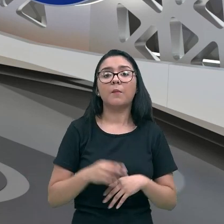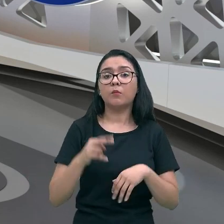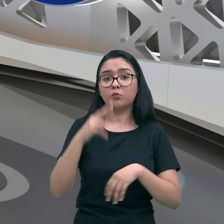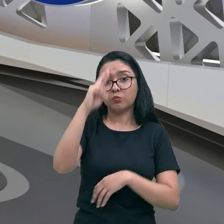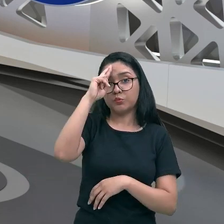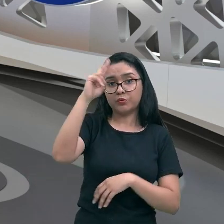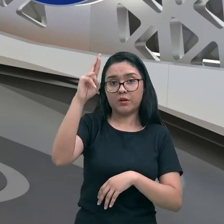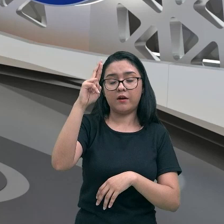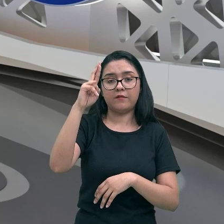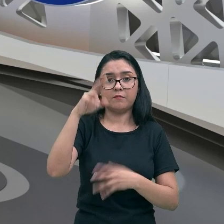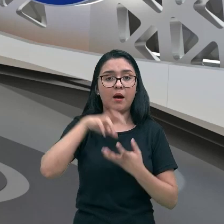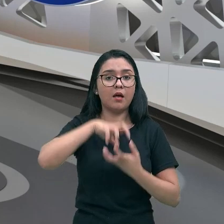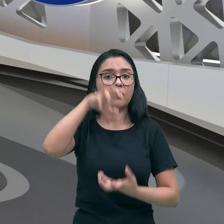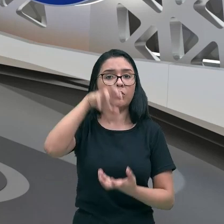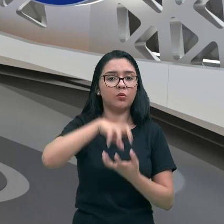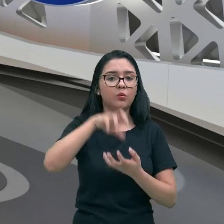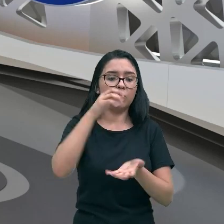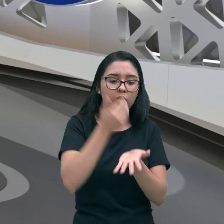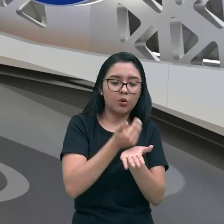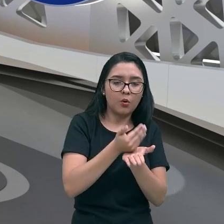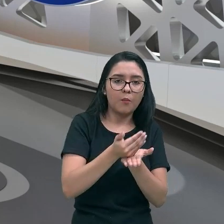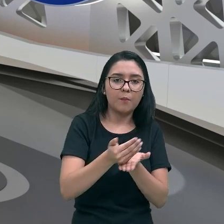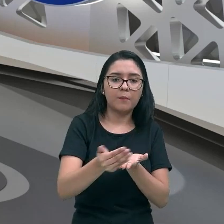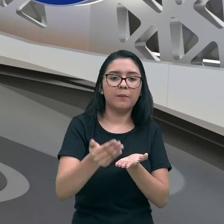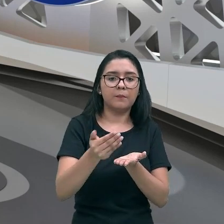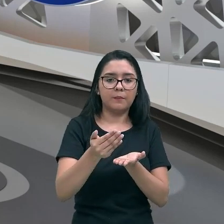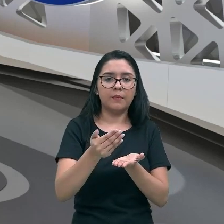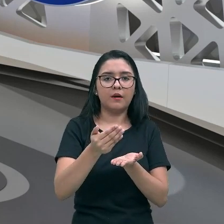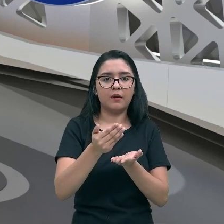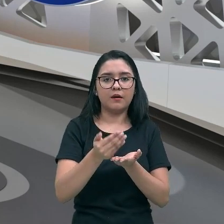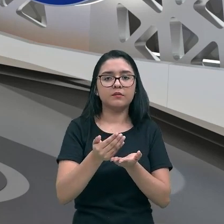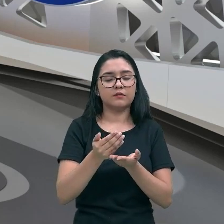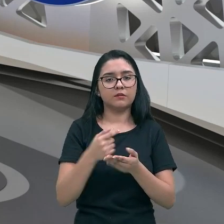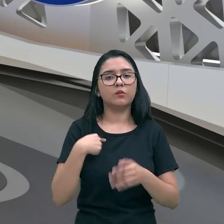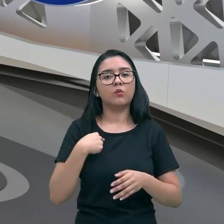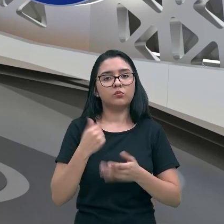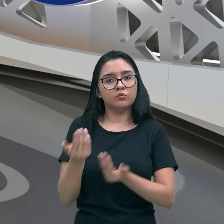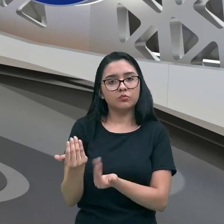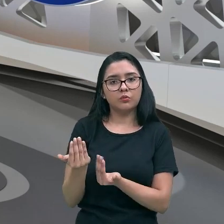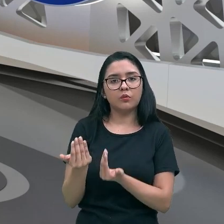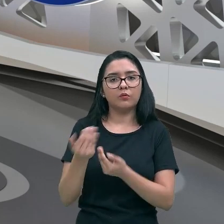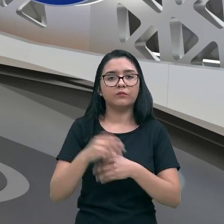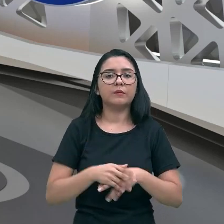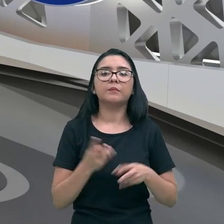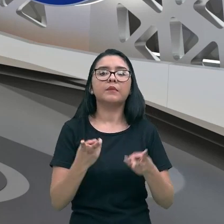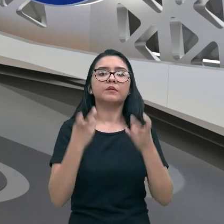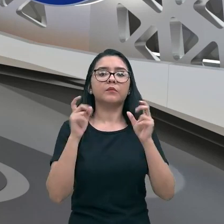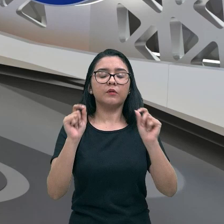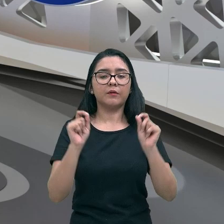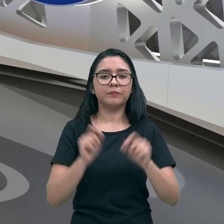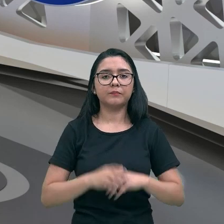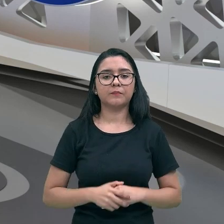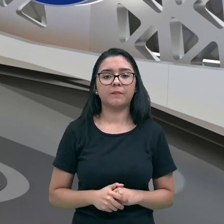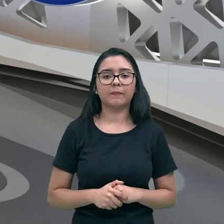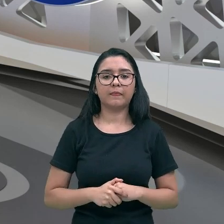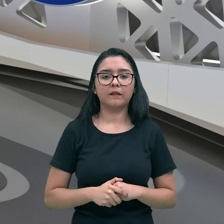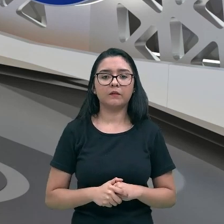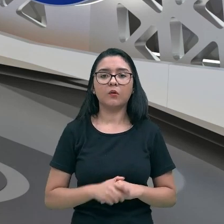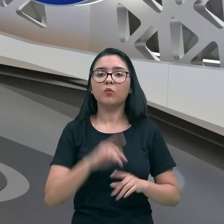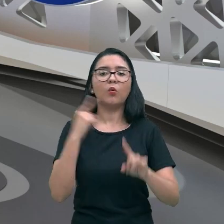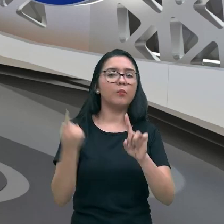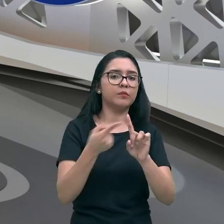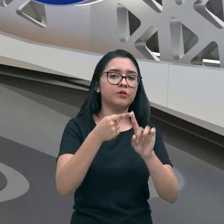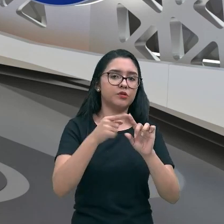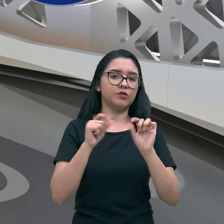que vai começar o processo com esses mais jovens. E é interessante notar também que o que se busca aí é